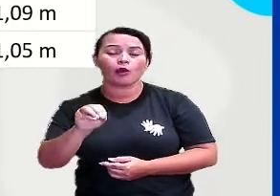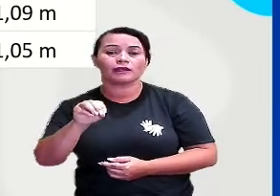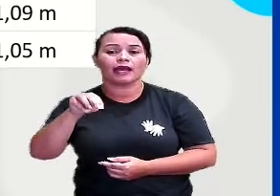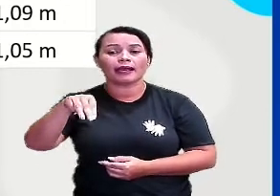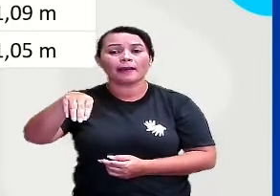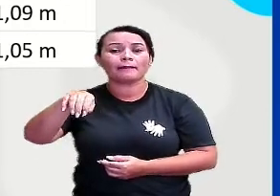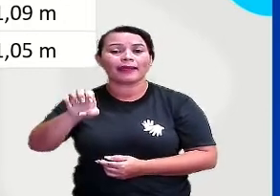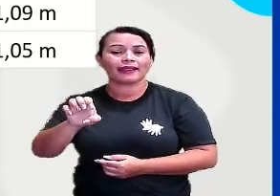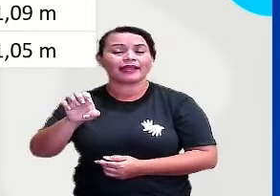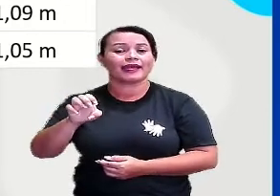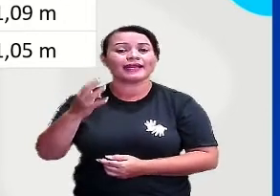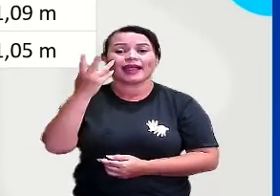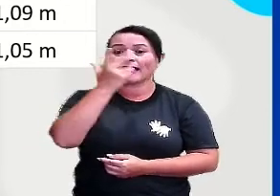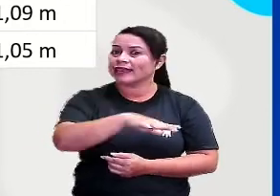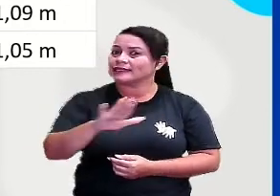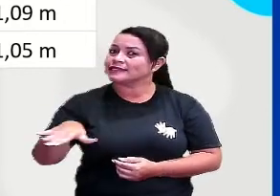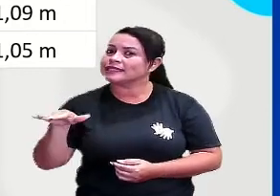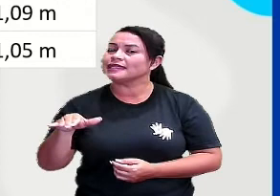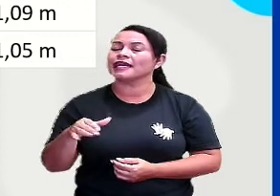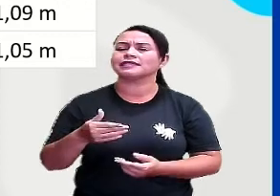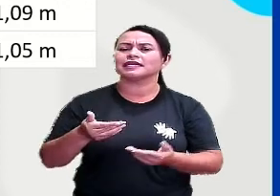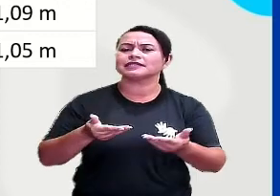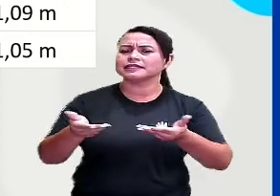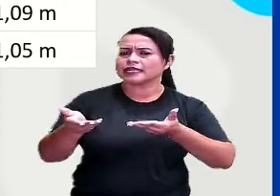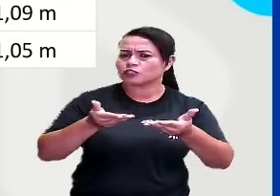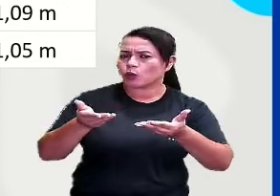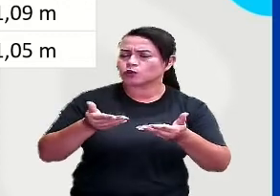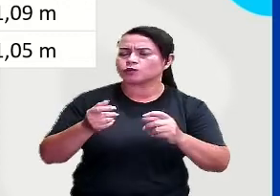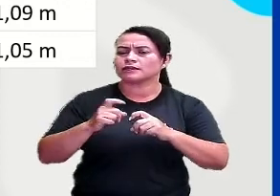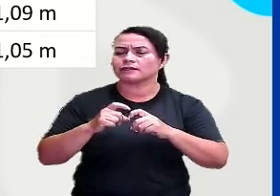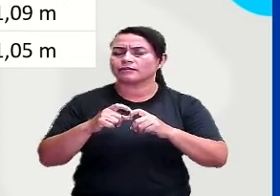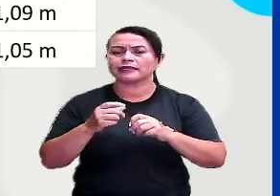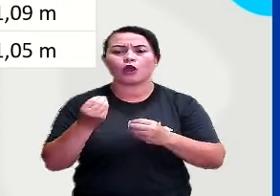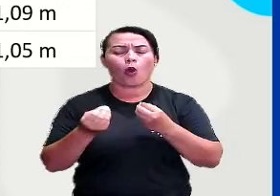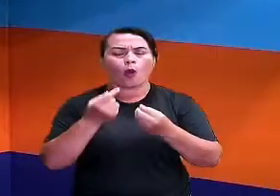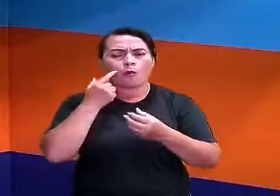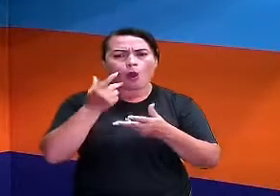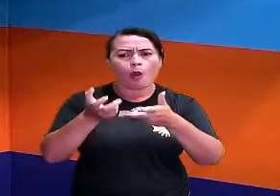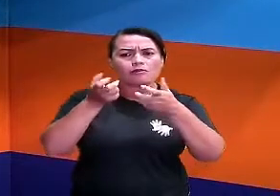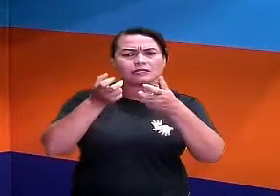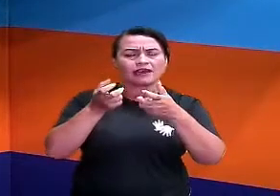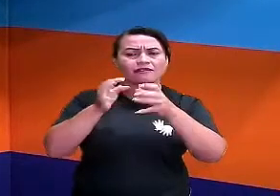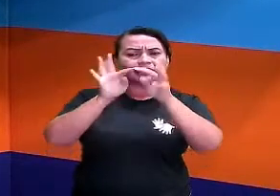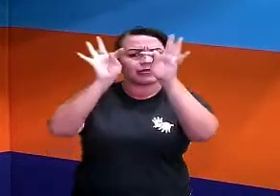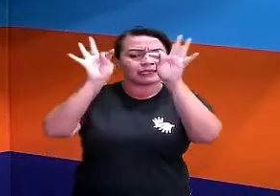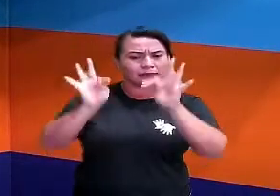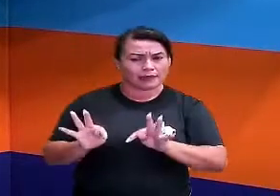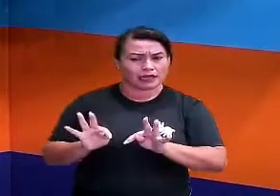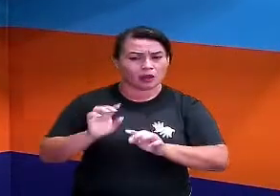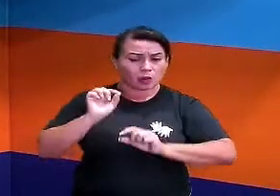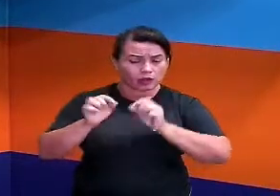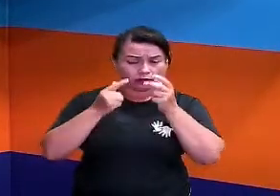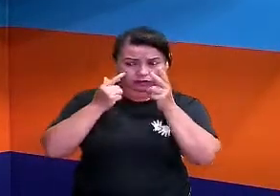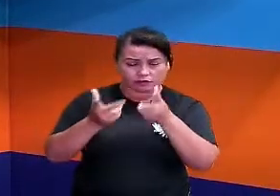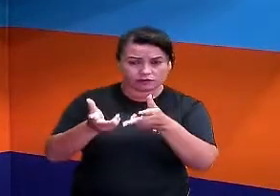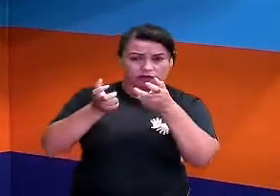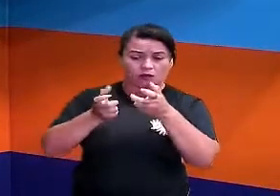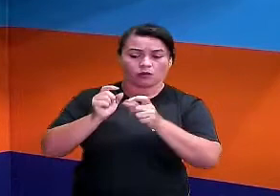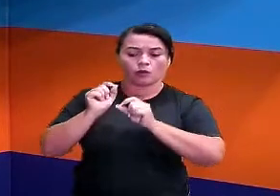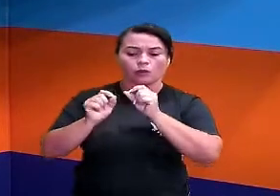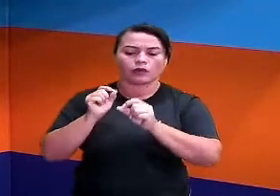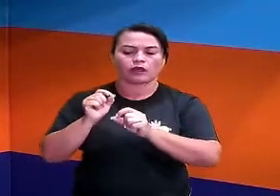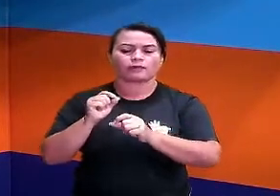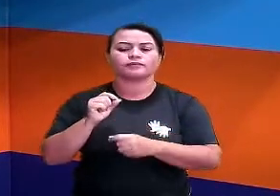alturas das crianças nas consultas. A gente pode observar aqui, né, na tabela,